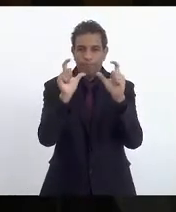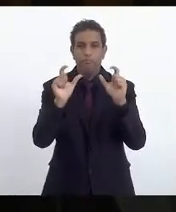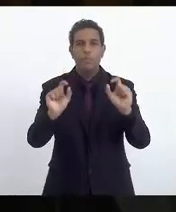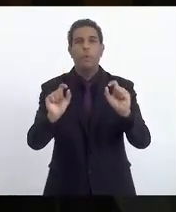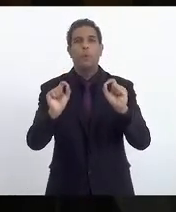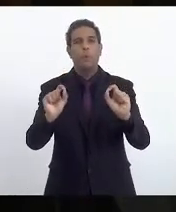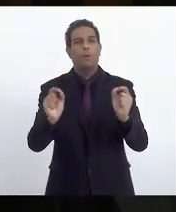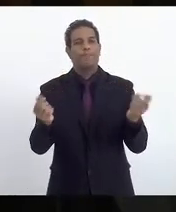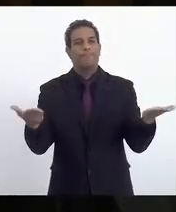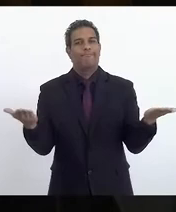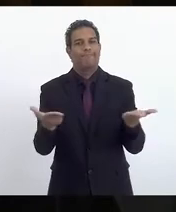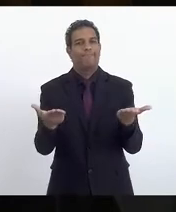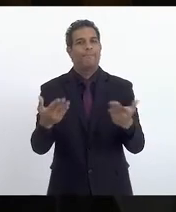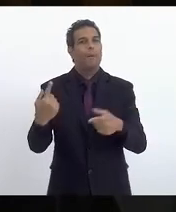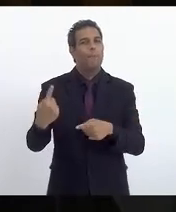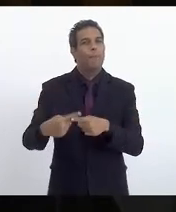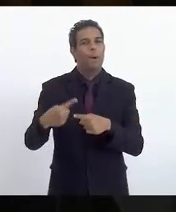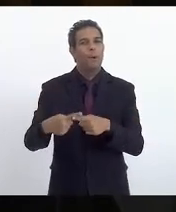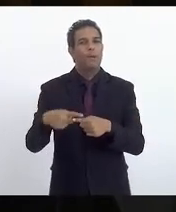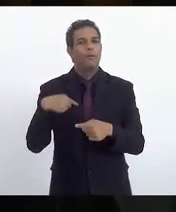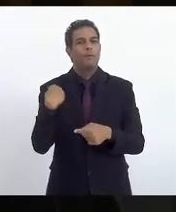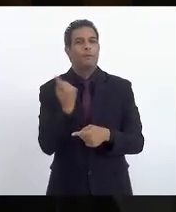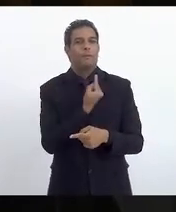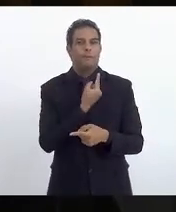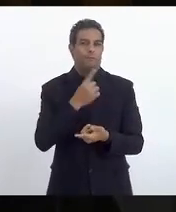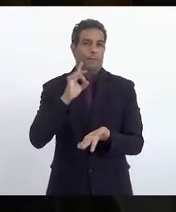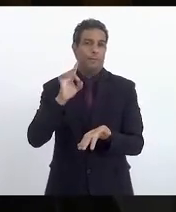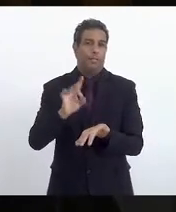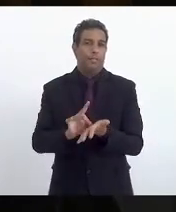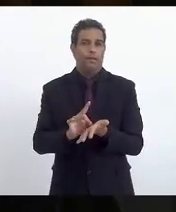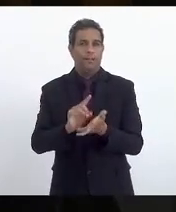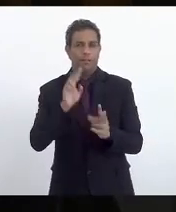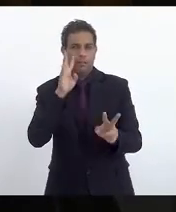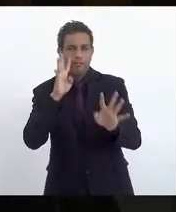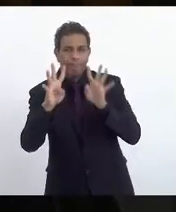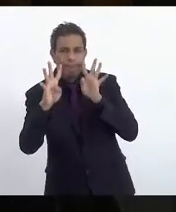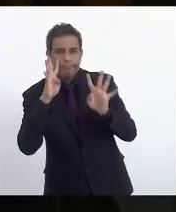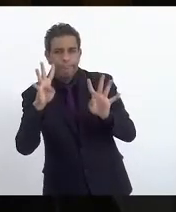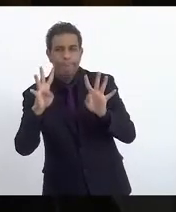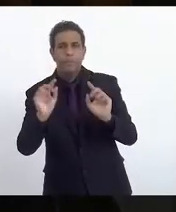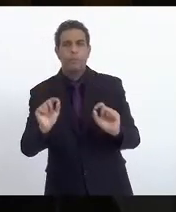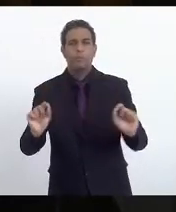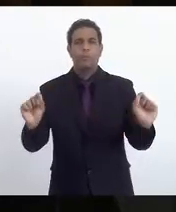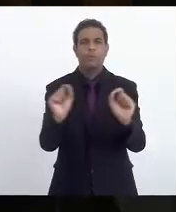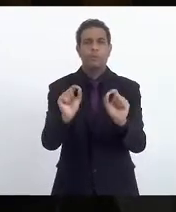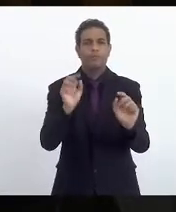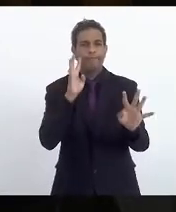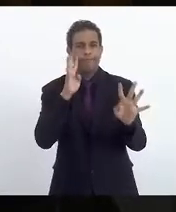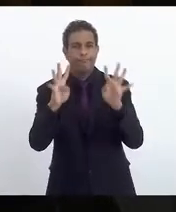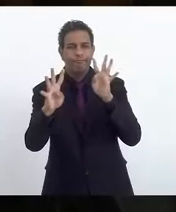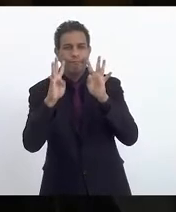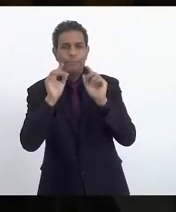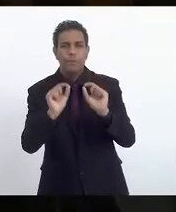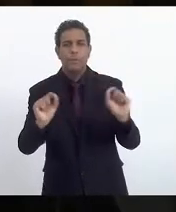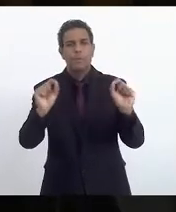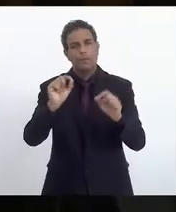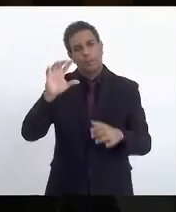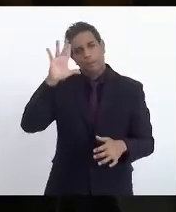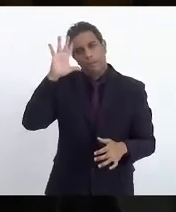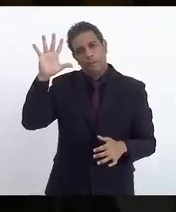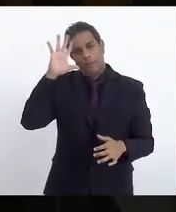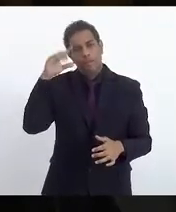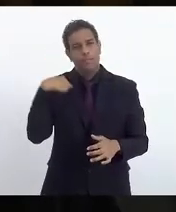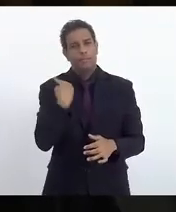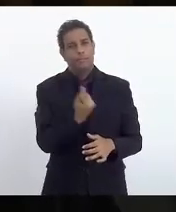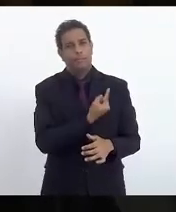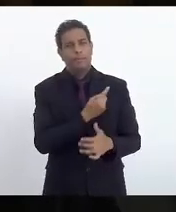fato porque é um fato sugeneros é um fato sugenes imagine aqui